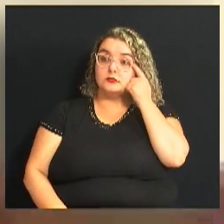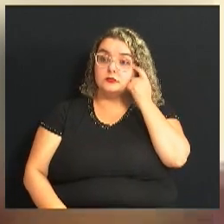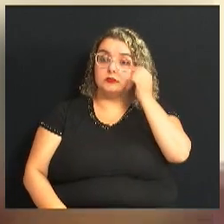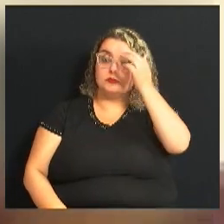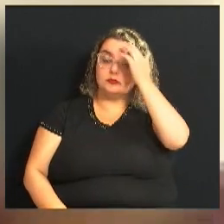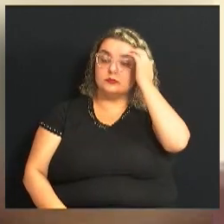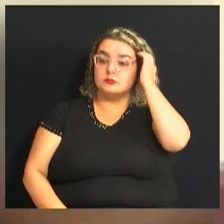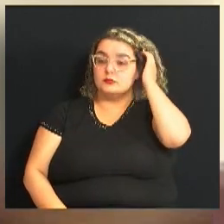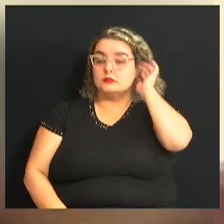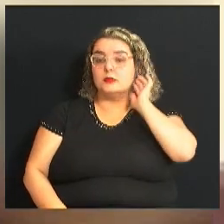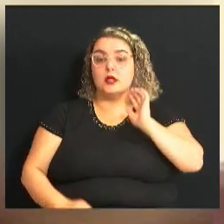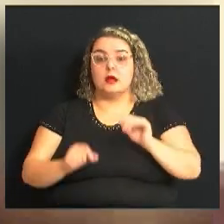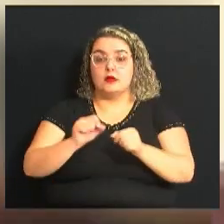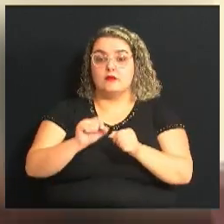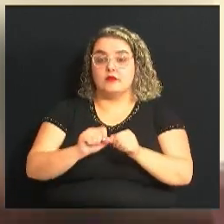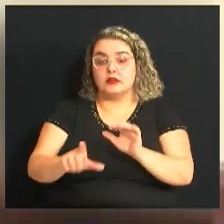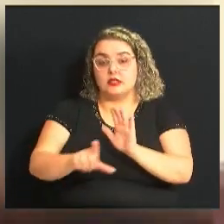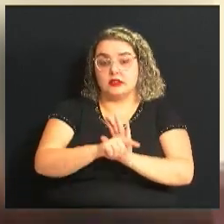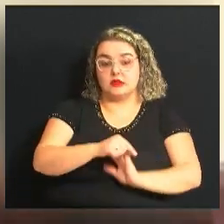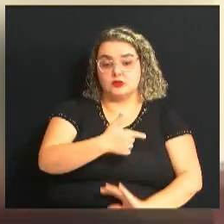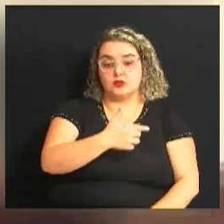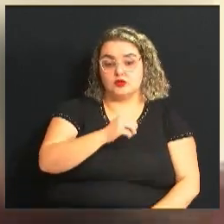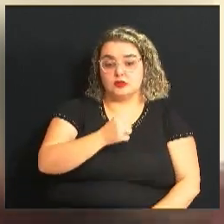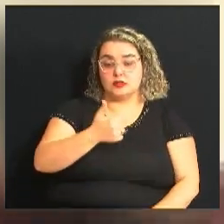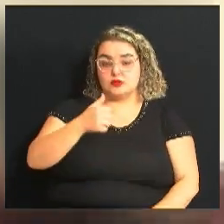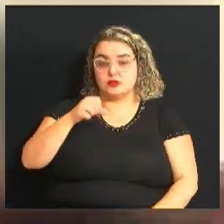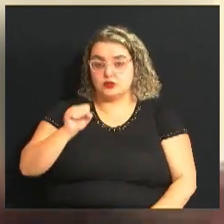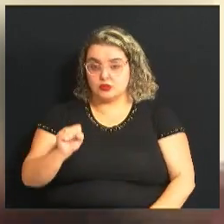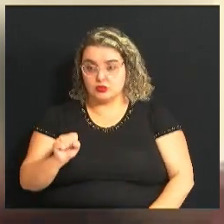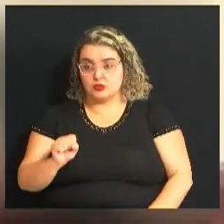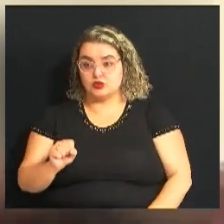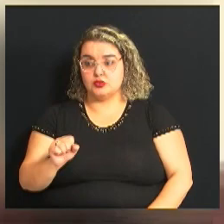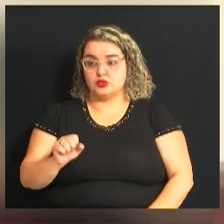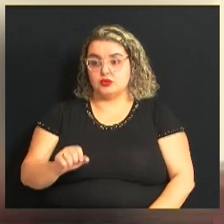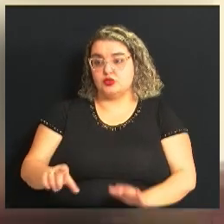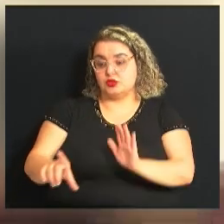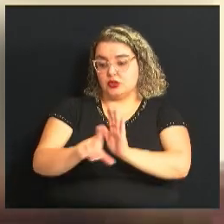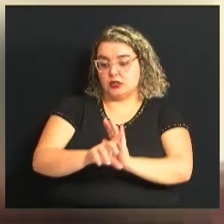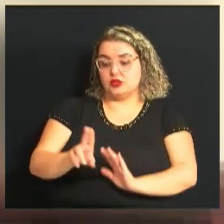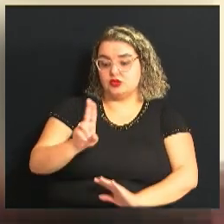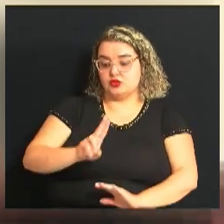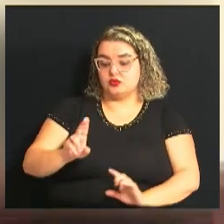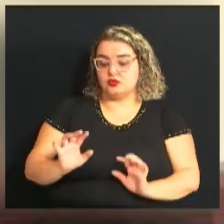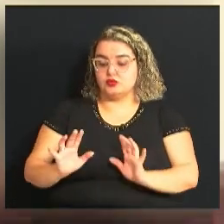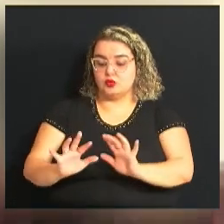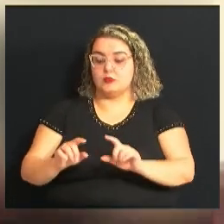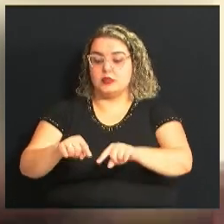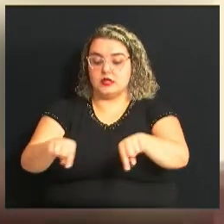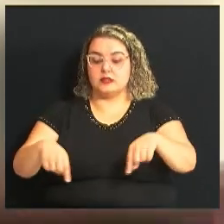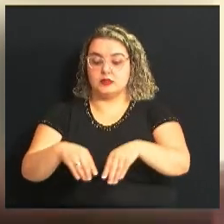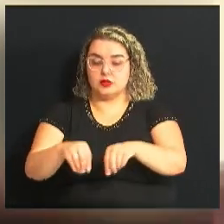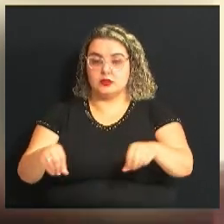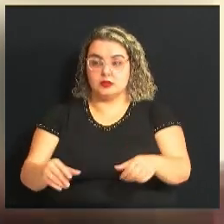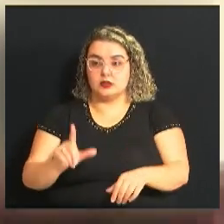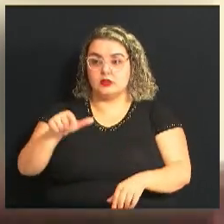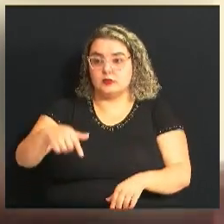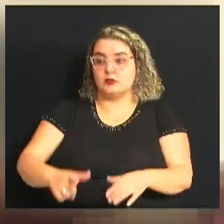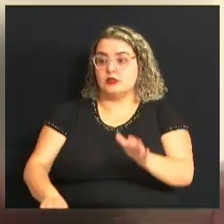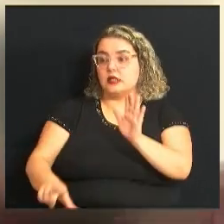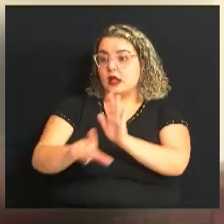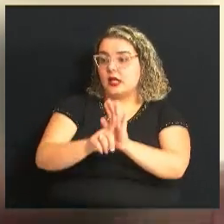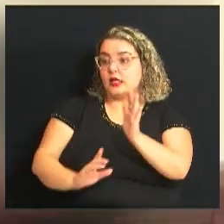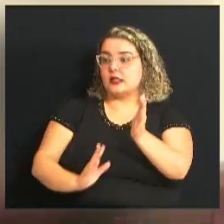feita a Lei 208, Lei de Uso e Ocupação do Solo, e posteriormente a aprovação da Lei da APA,